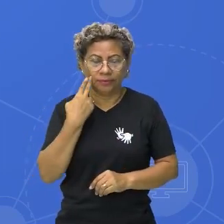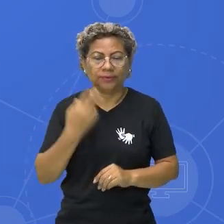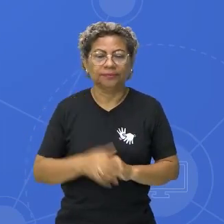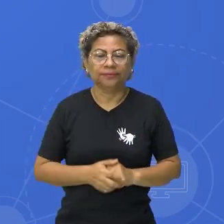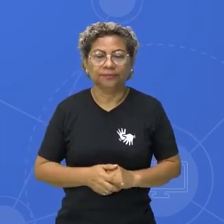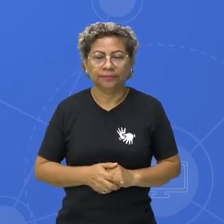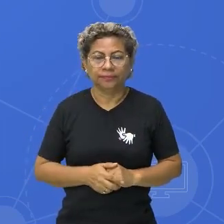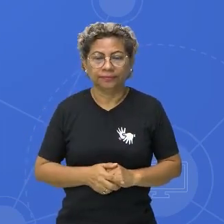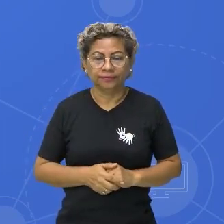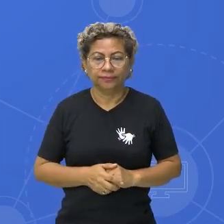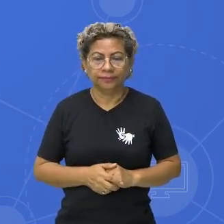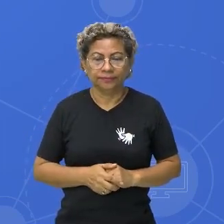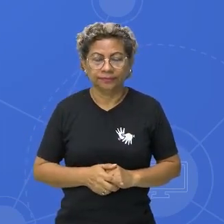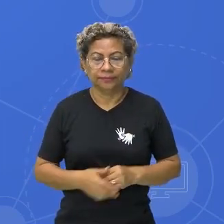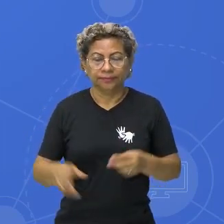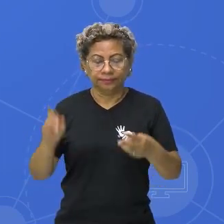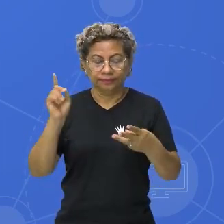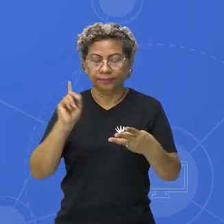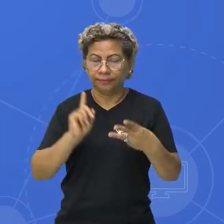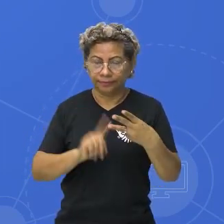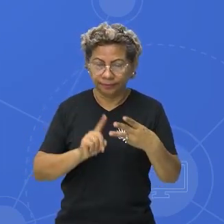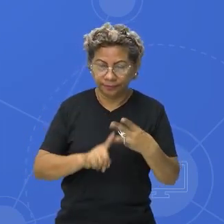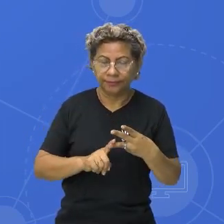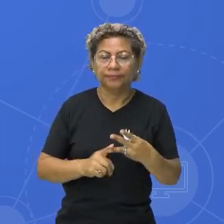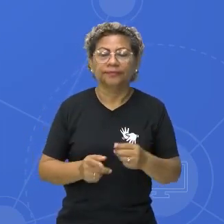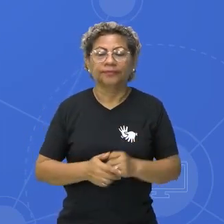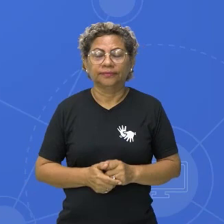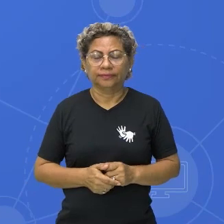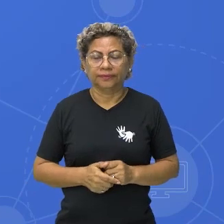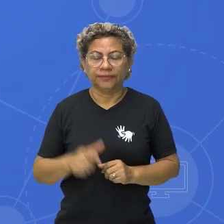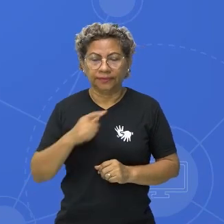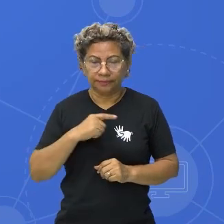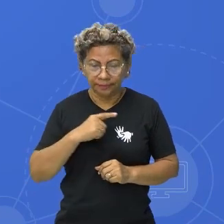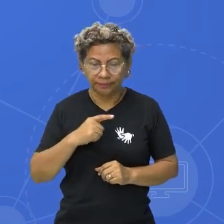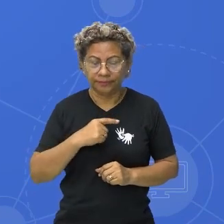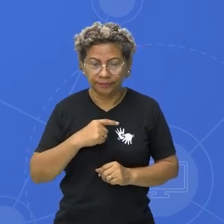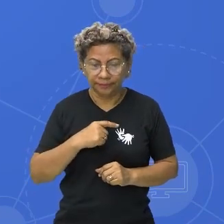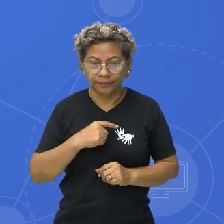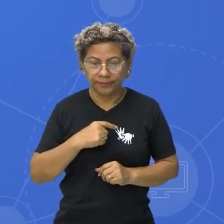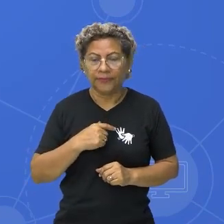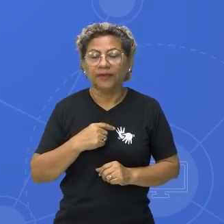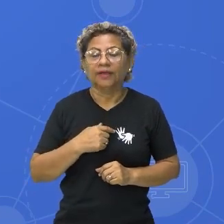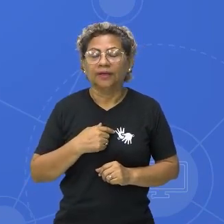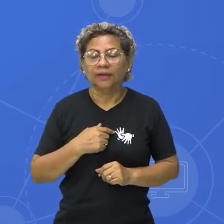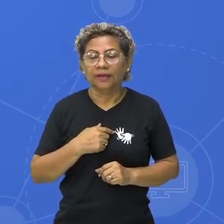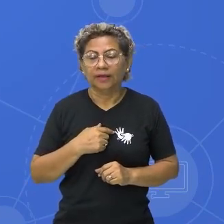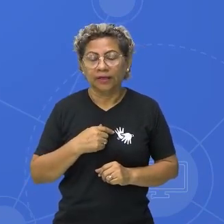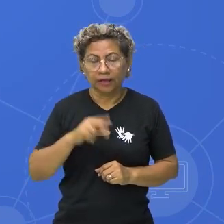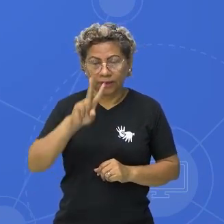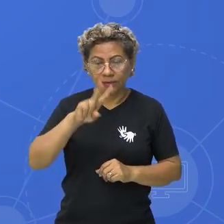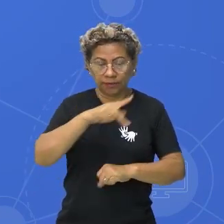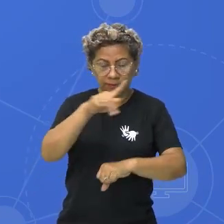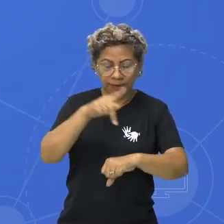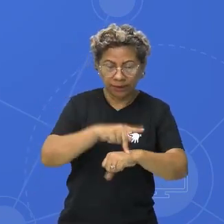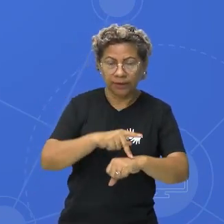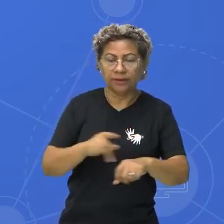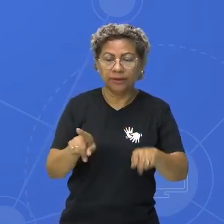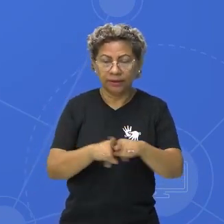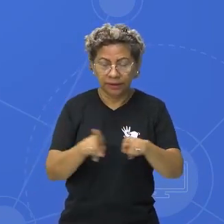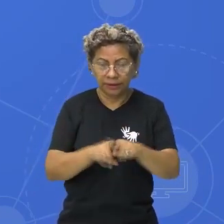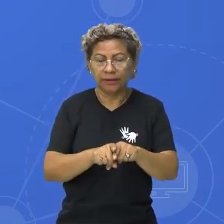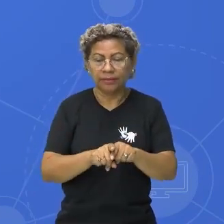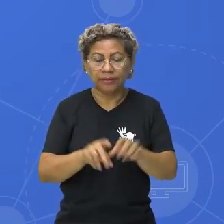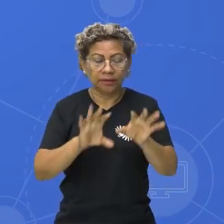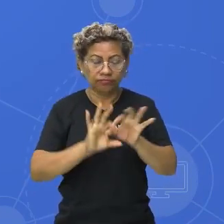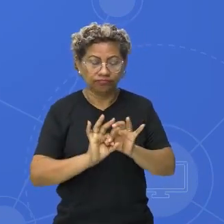a União Aduaneira, né, vai estar fazendo parte aí, e a Zona de Livre Comércio. Mas olha